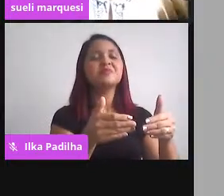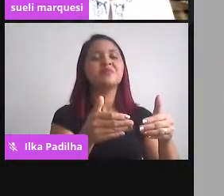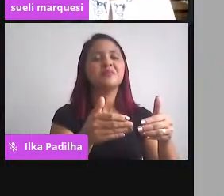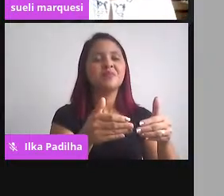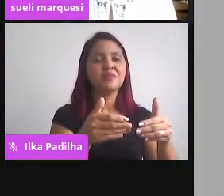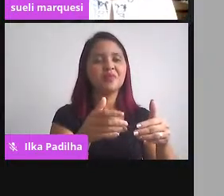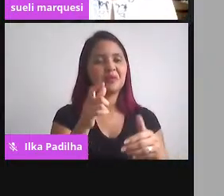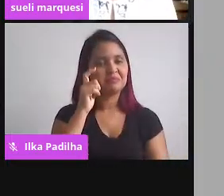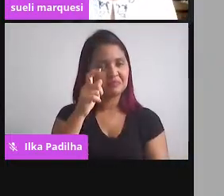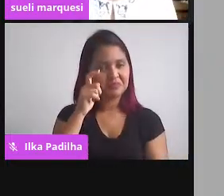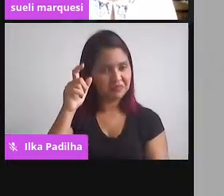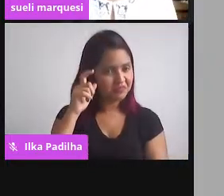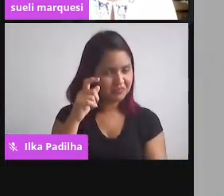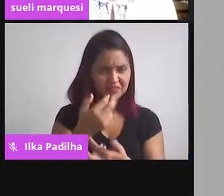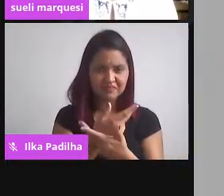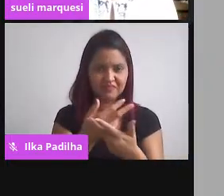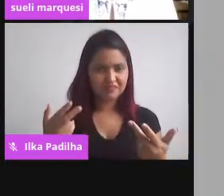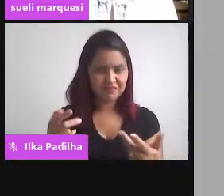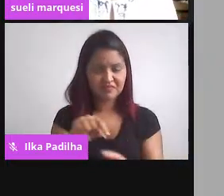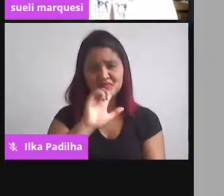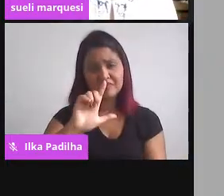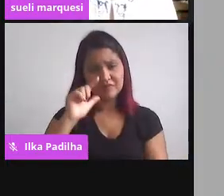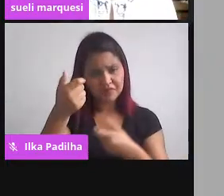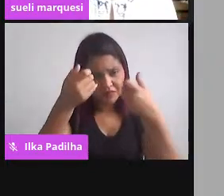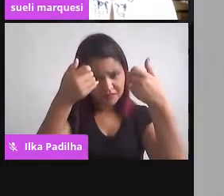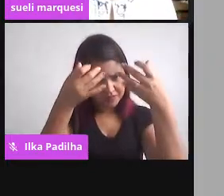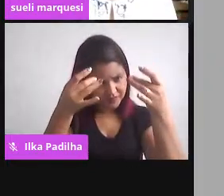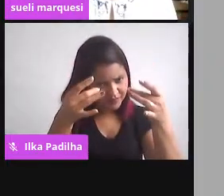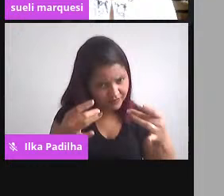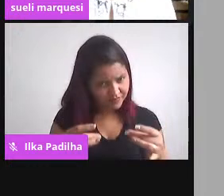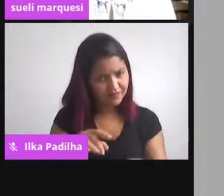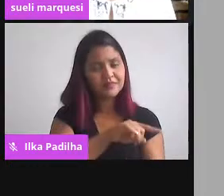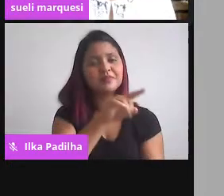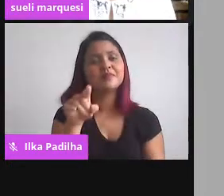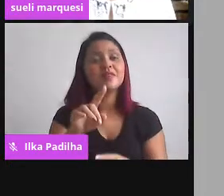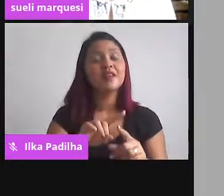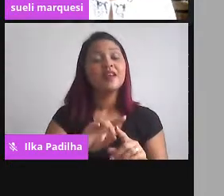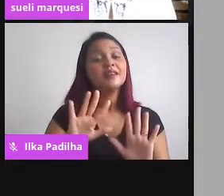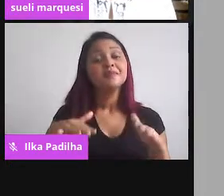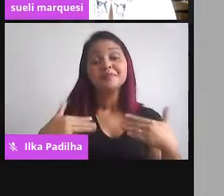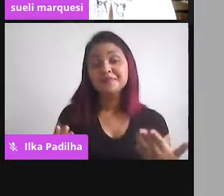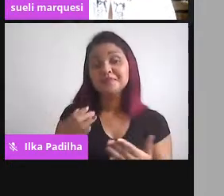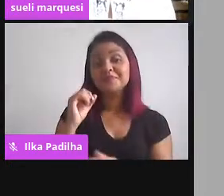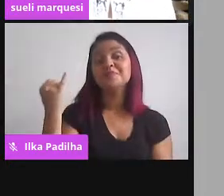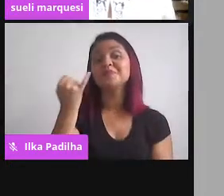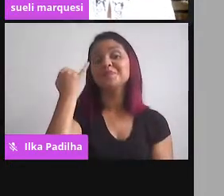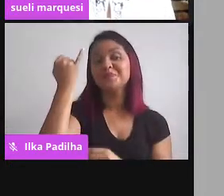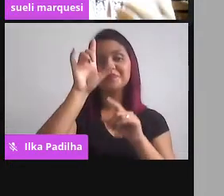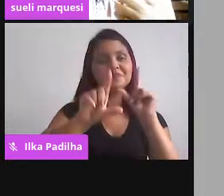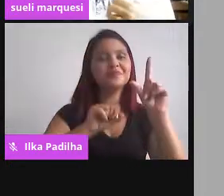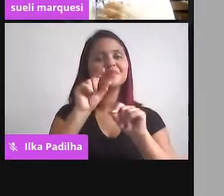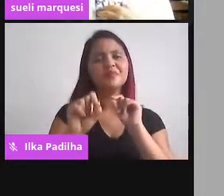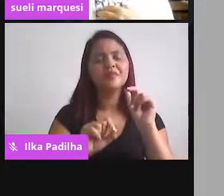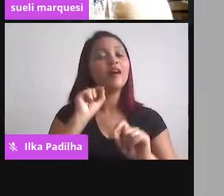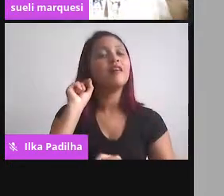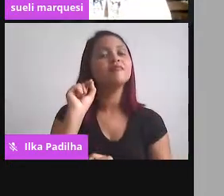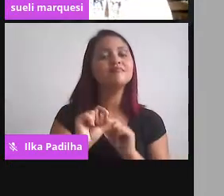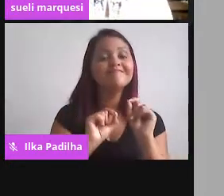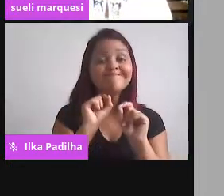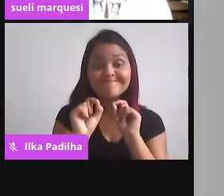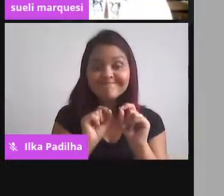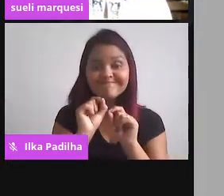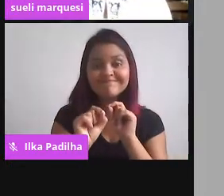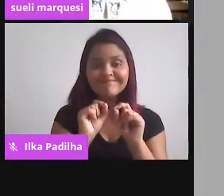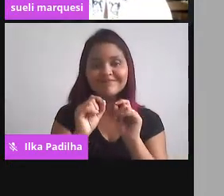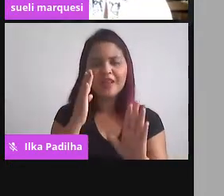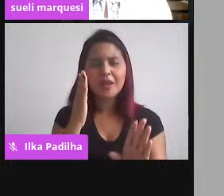vou depois exemplificar para vocês. E o importante nessa escolha é aquilo que vem ao encontro do que